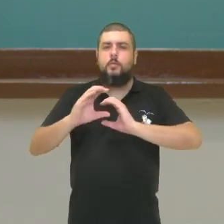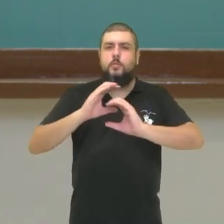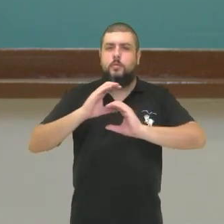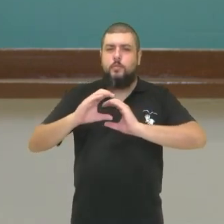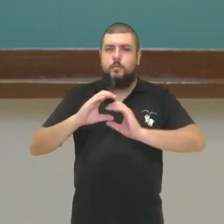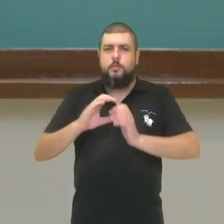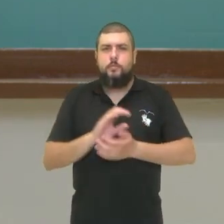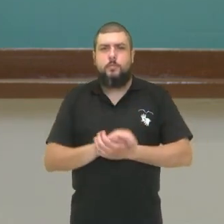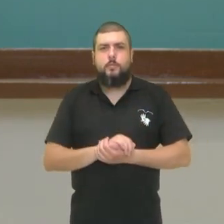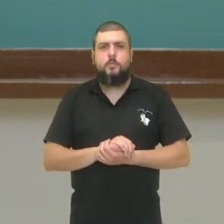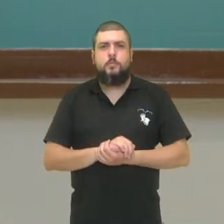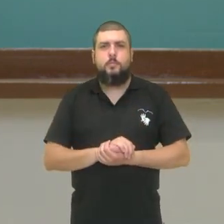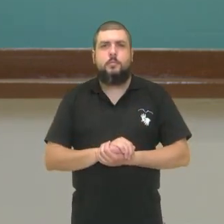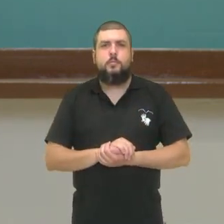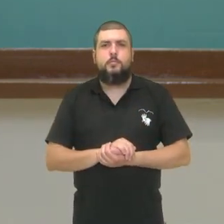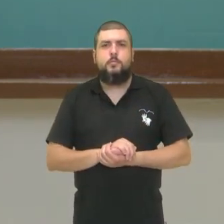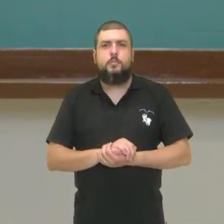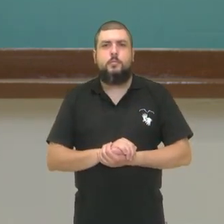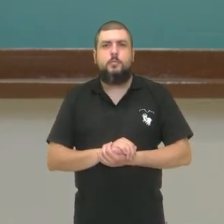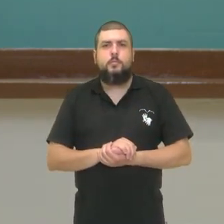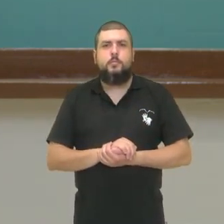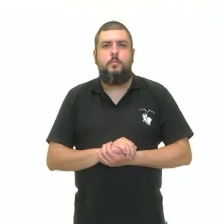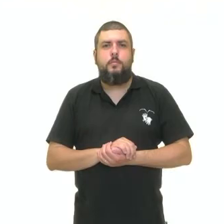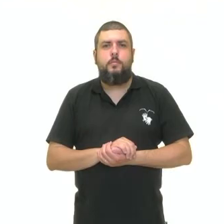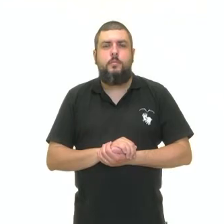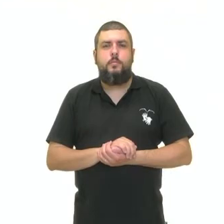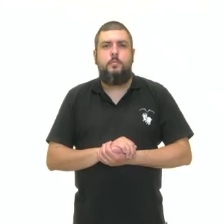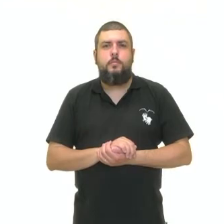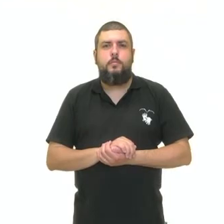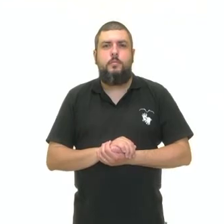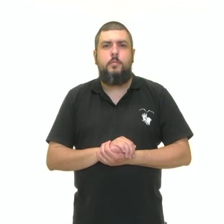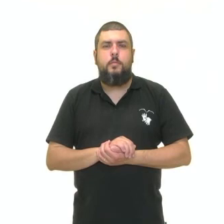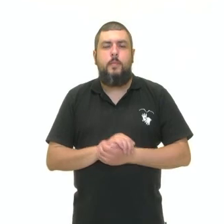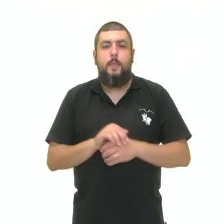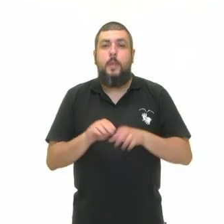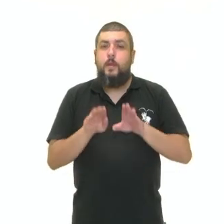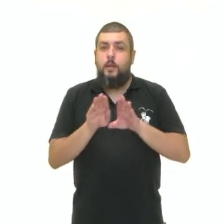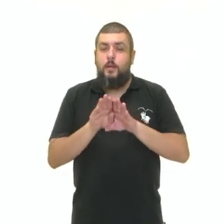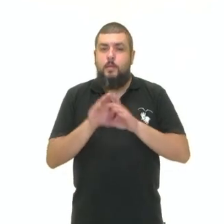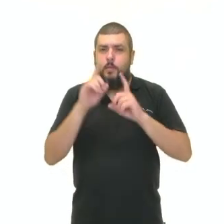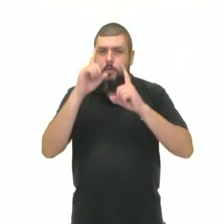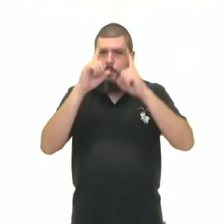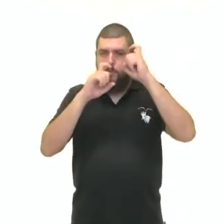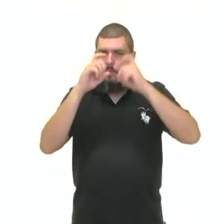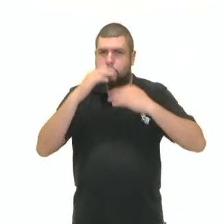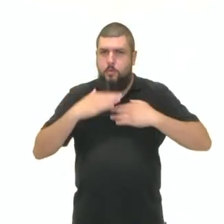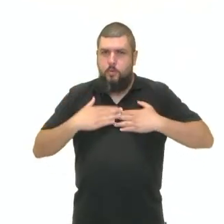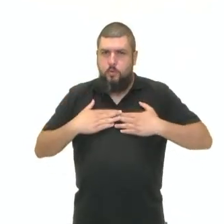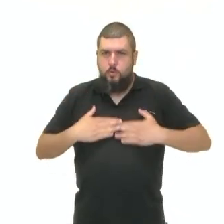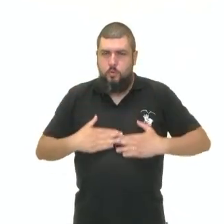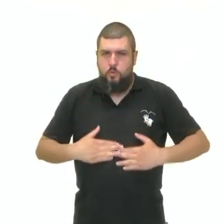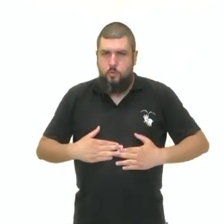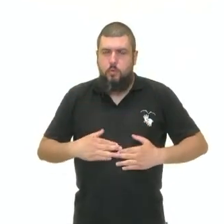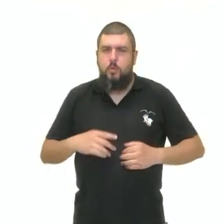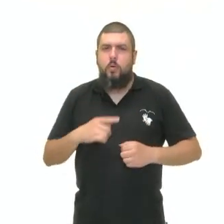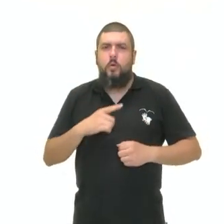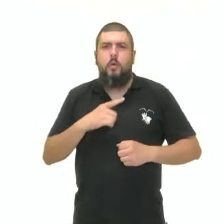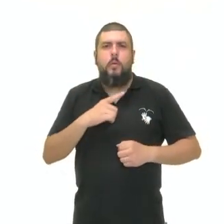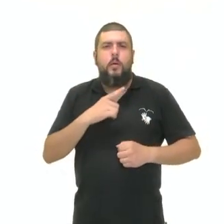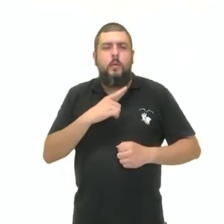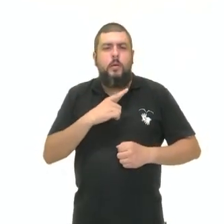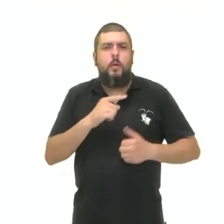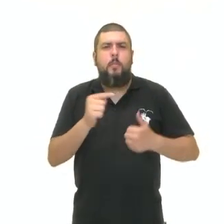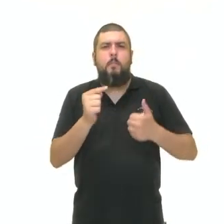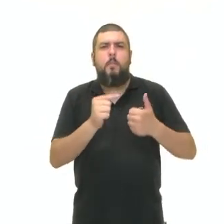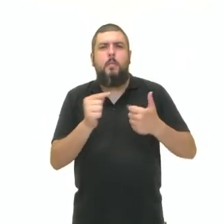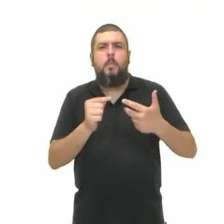que ela vive. E ainda, a expressão corporal admite uma combinação de diferentes